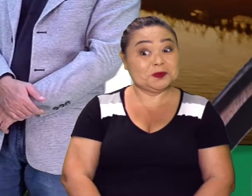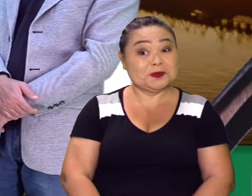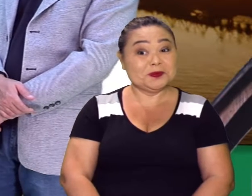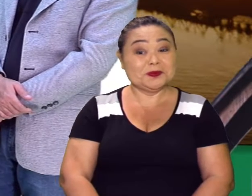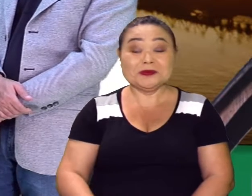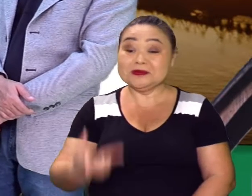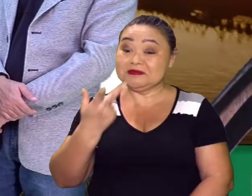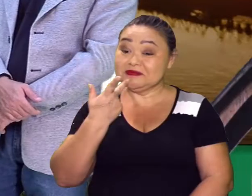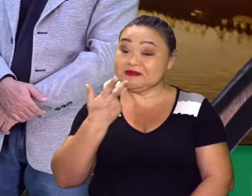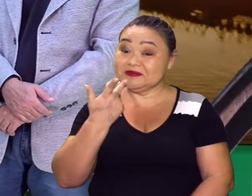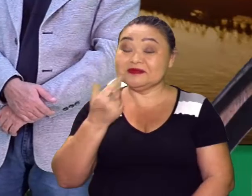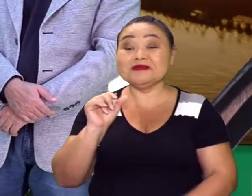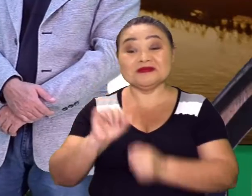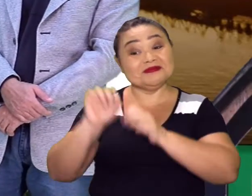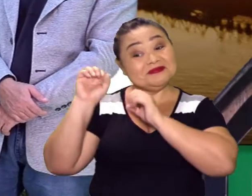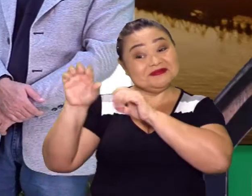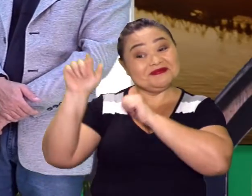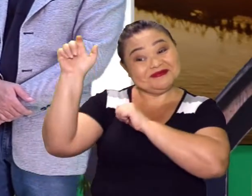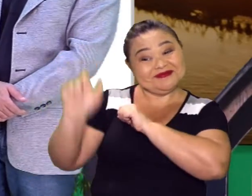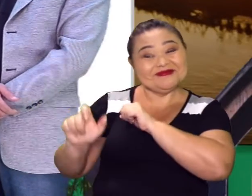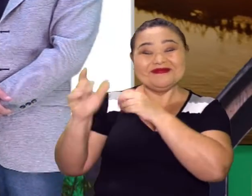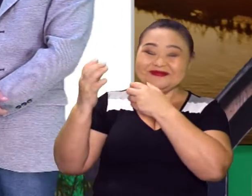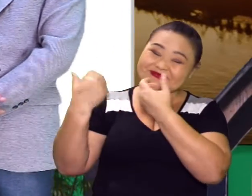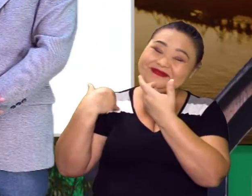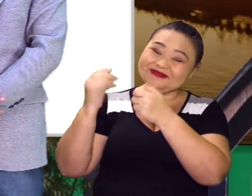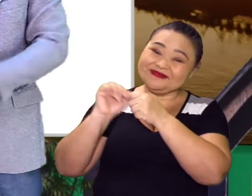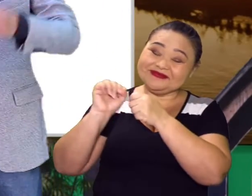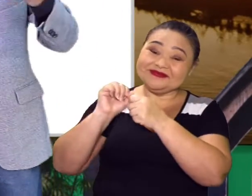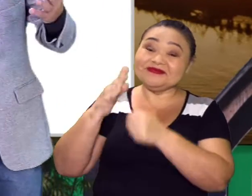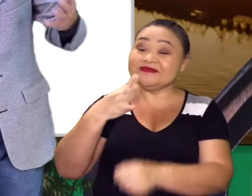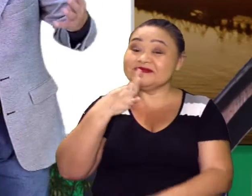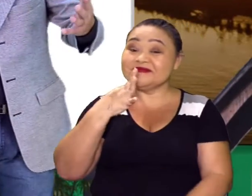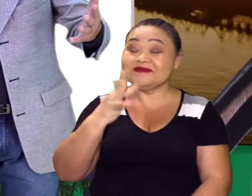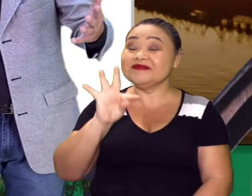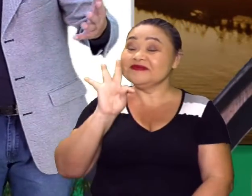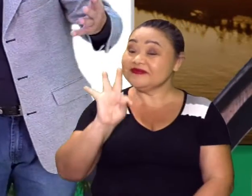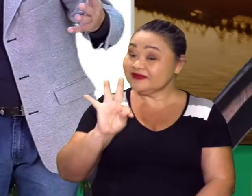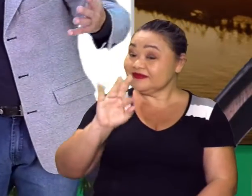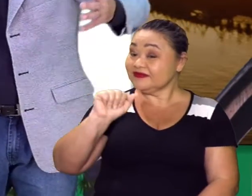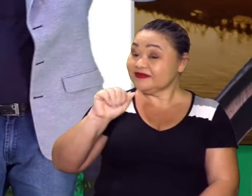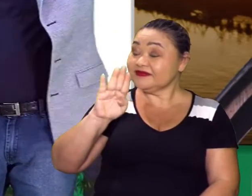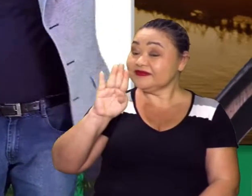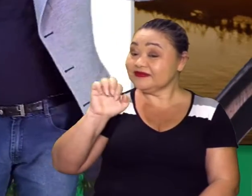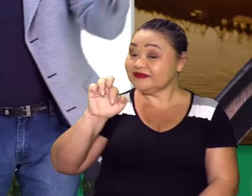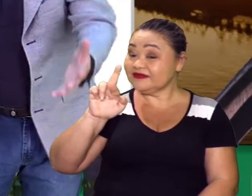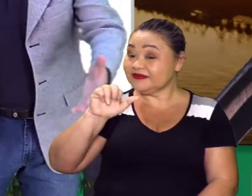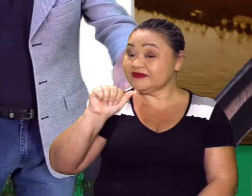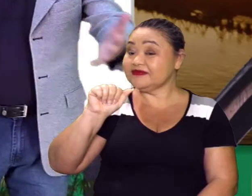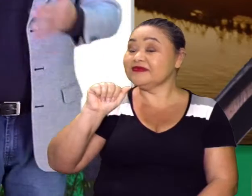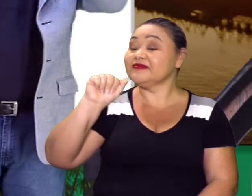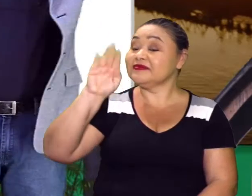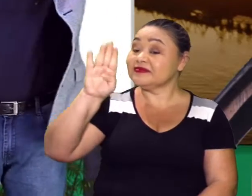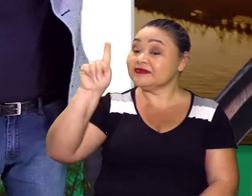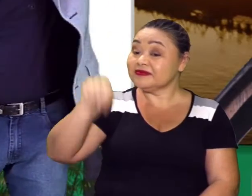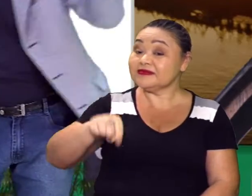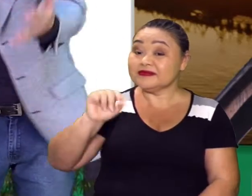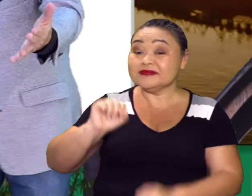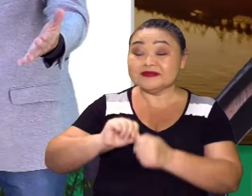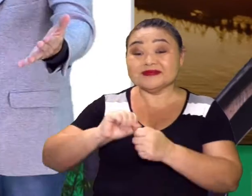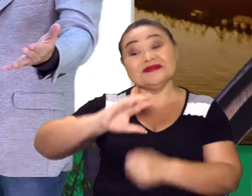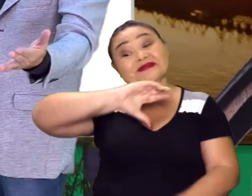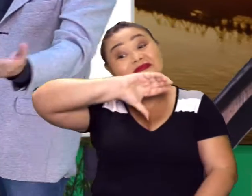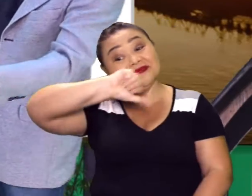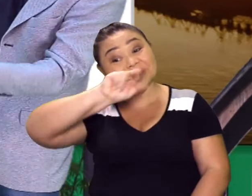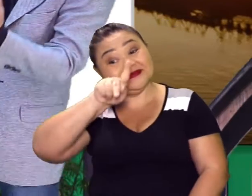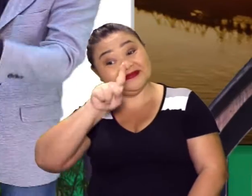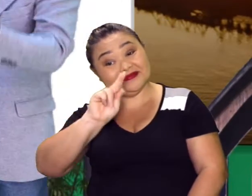Eu estava falando agora, vou ter que dar uma aula para esse menino na aula. Ele me falou que não sabe o que é taperebá. O taperebá é o que aqui a gente chama de